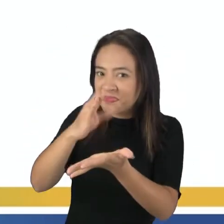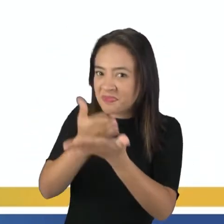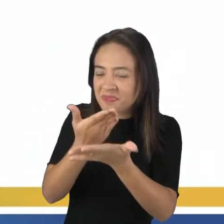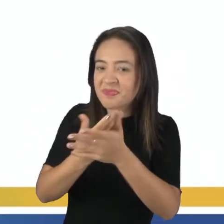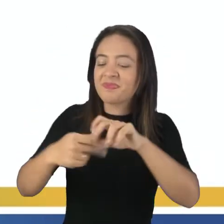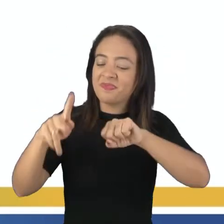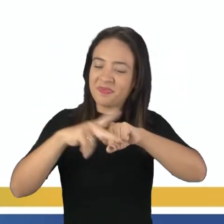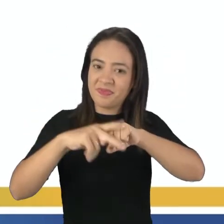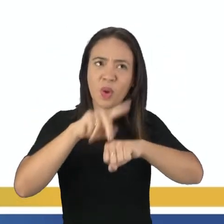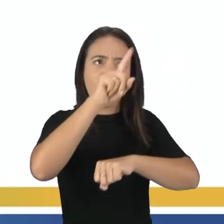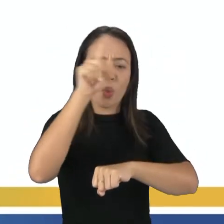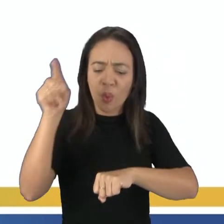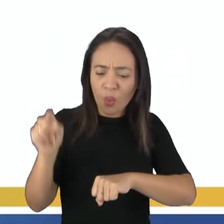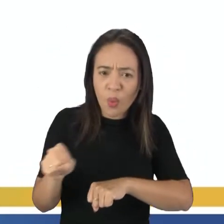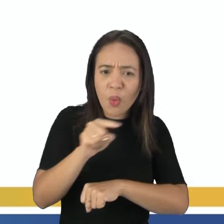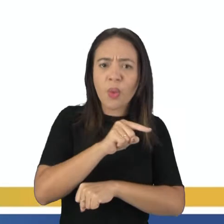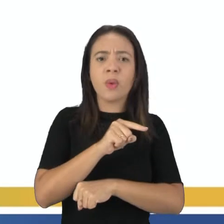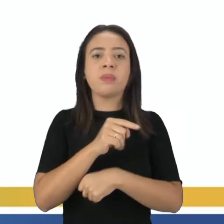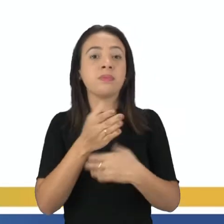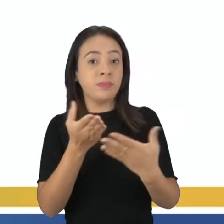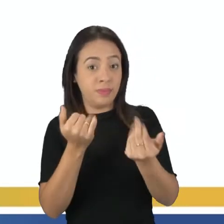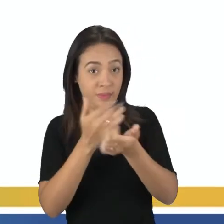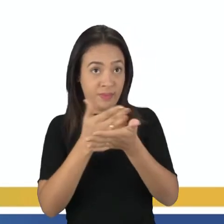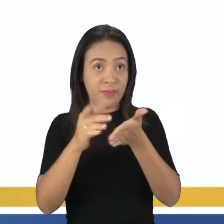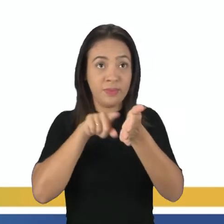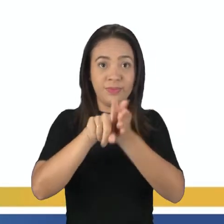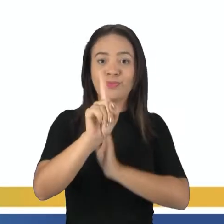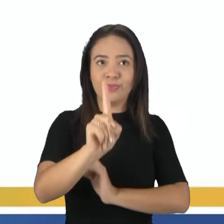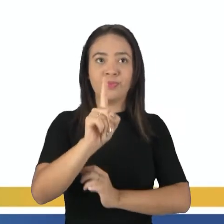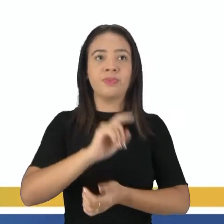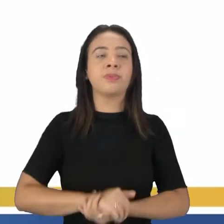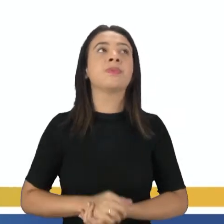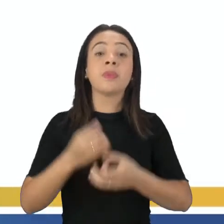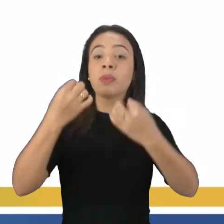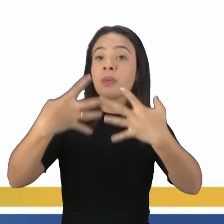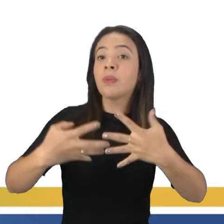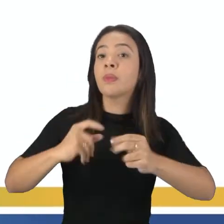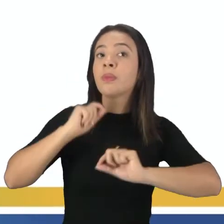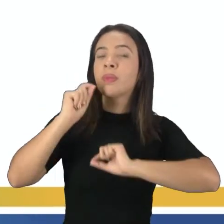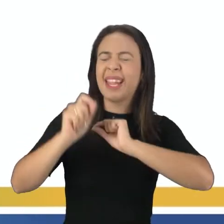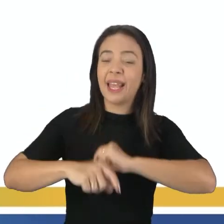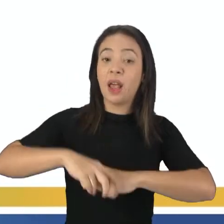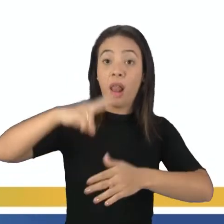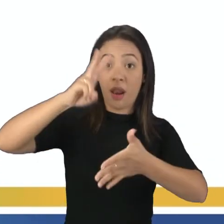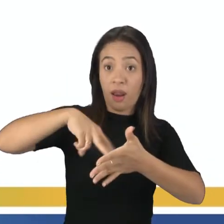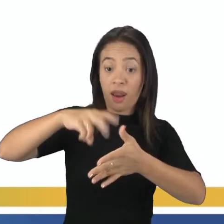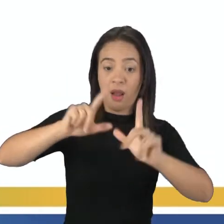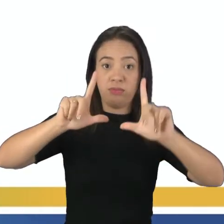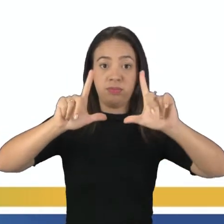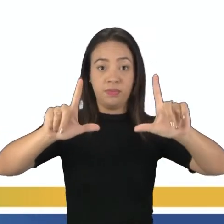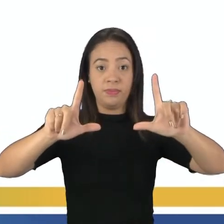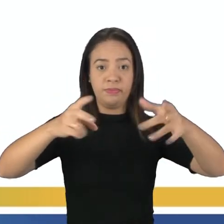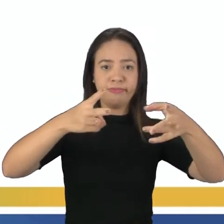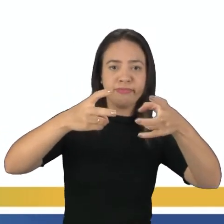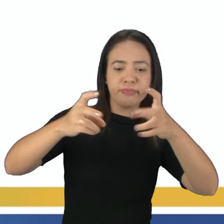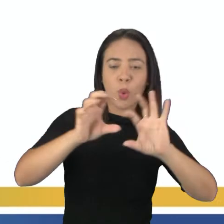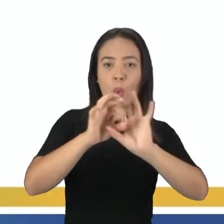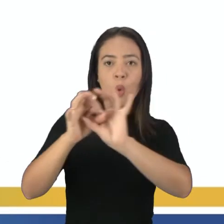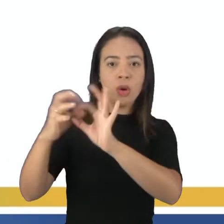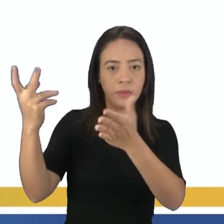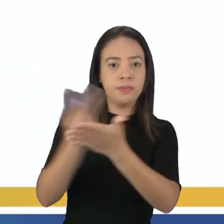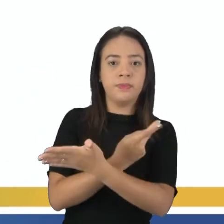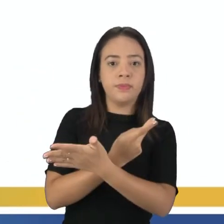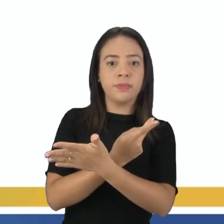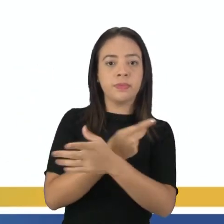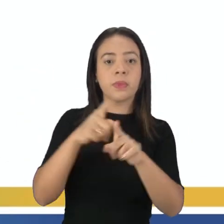sobre pronomes demonstrativos. Vamos lá para a questão 1. Diz assim: leia a tirinha, veja o contexto da